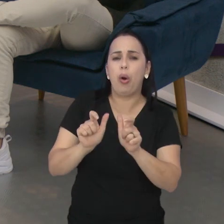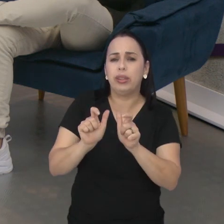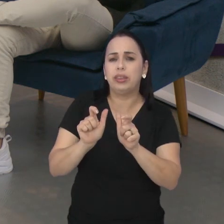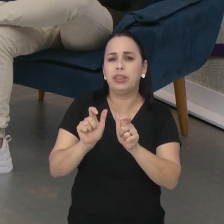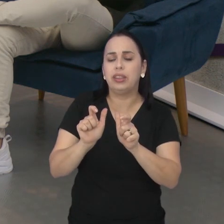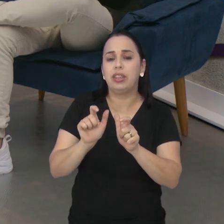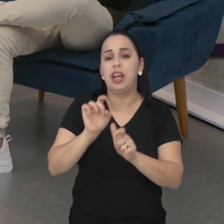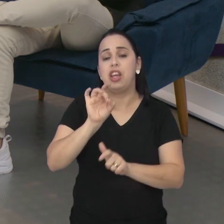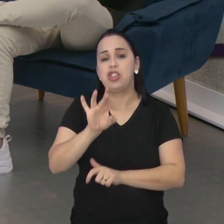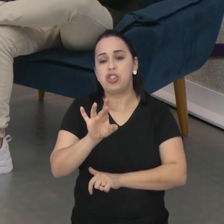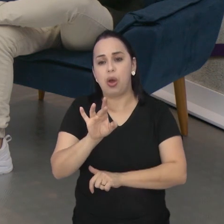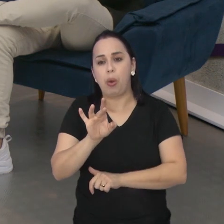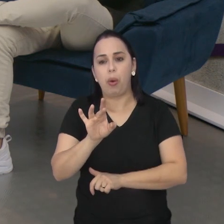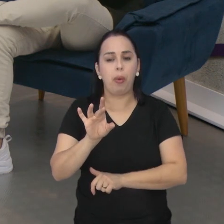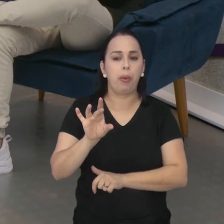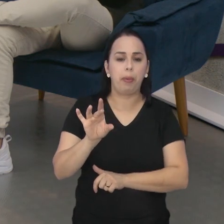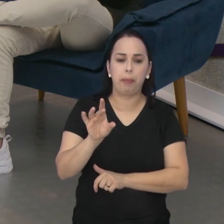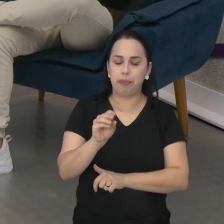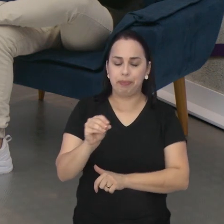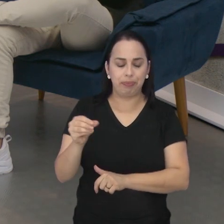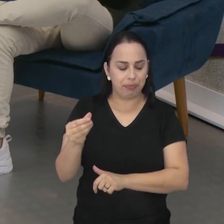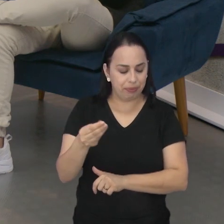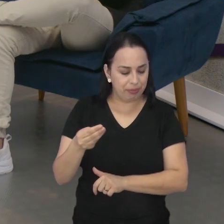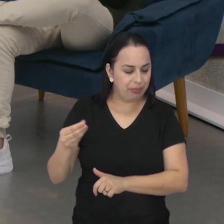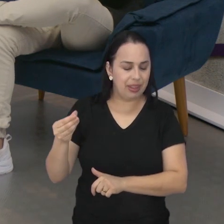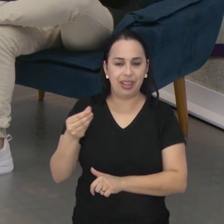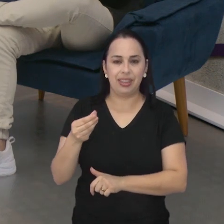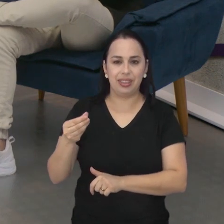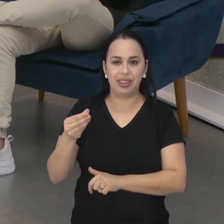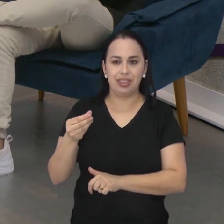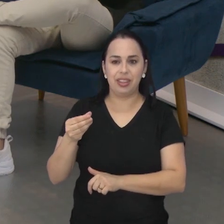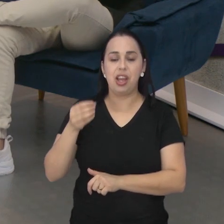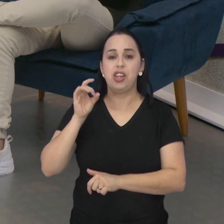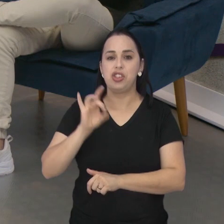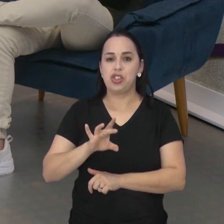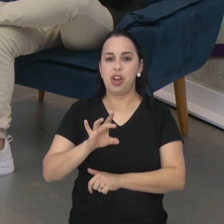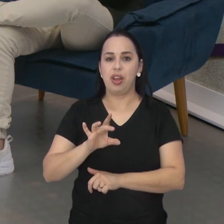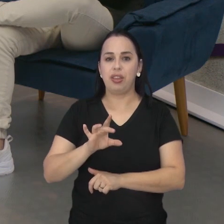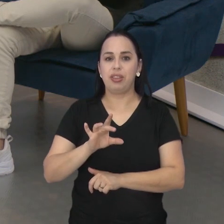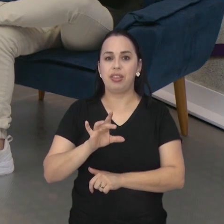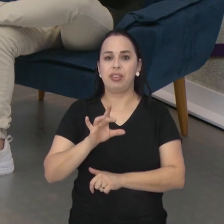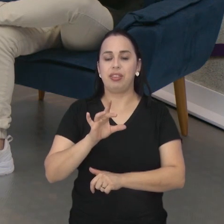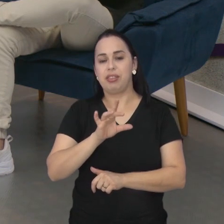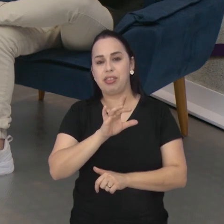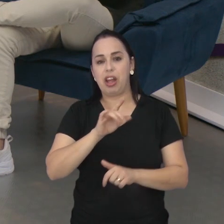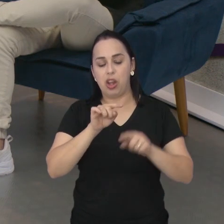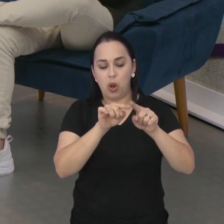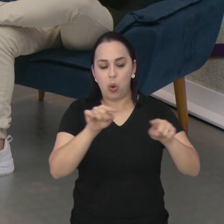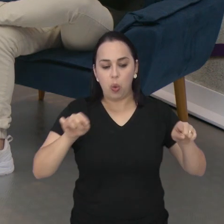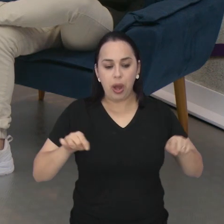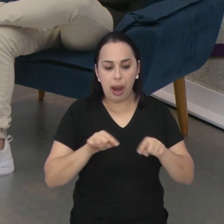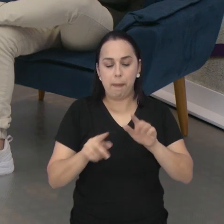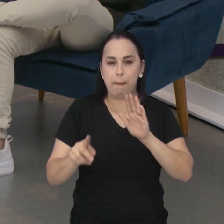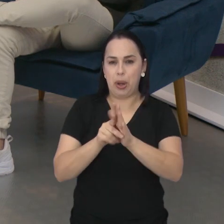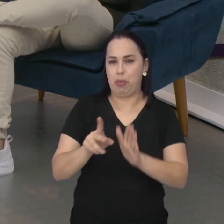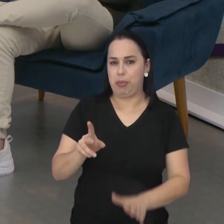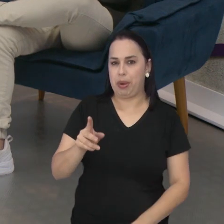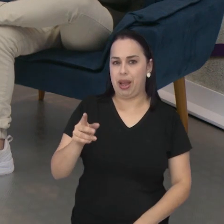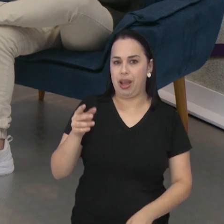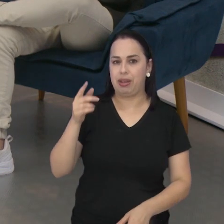que ela está estritamente ligada às áreas e aos estabelecimentos voltados para a beleza?